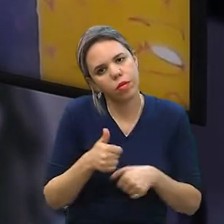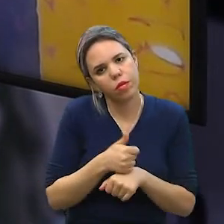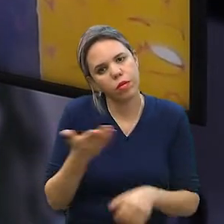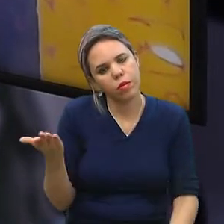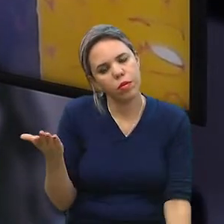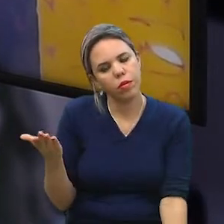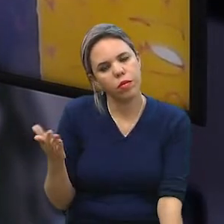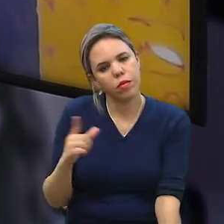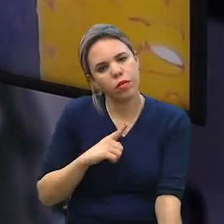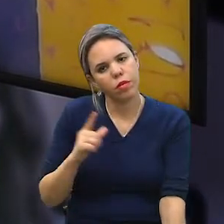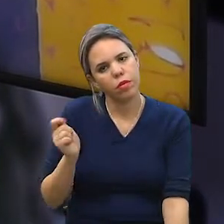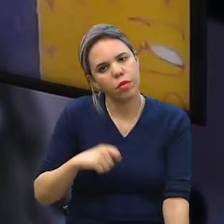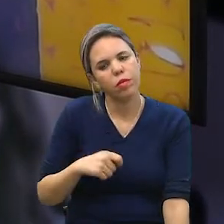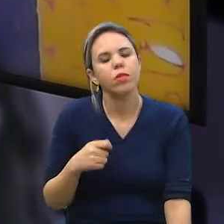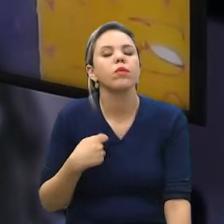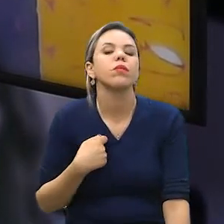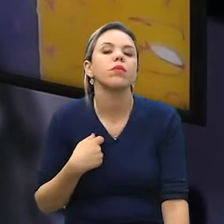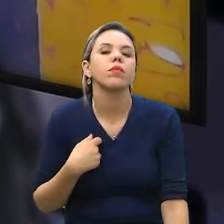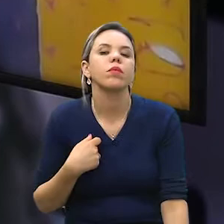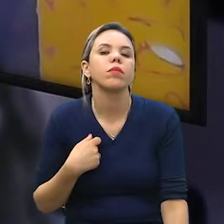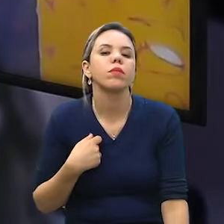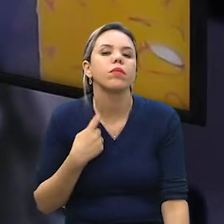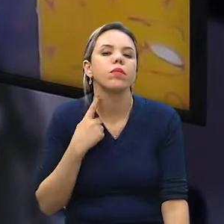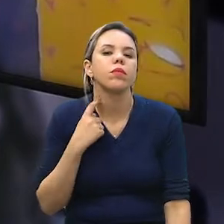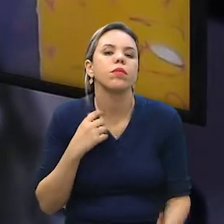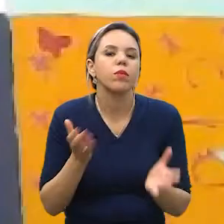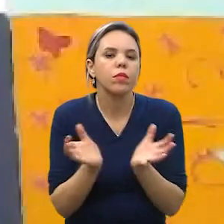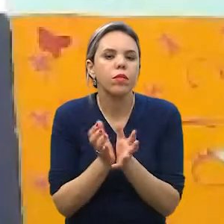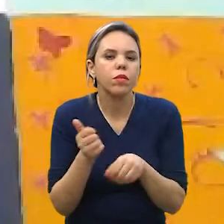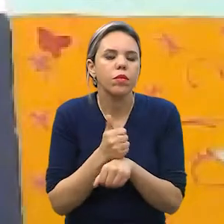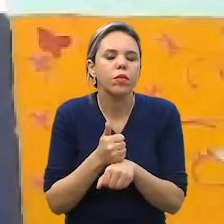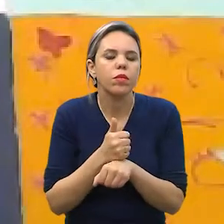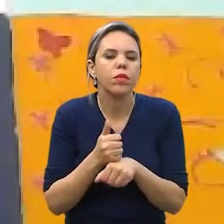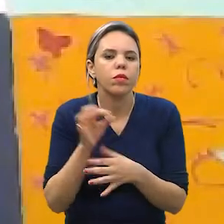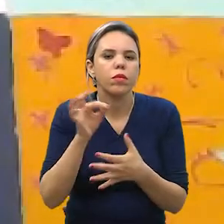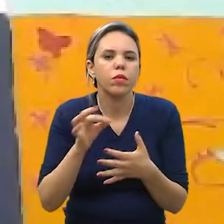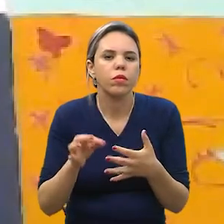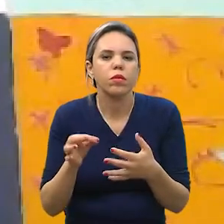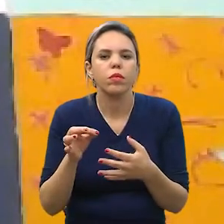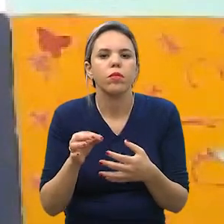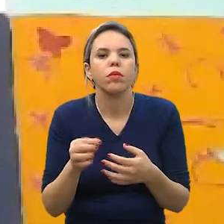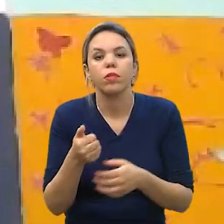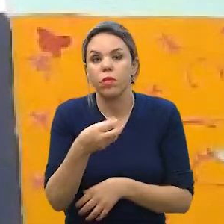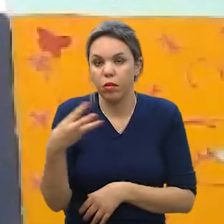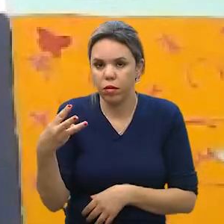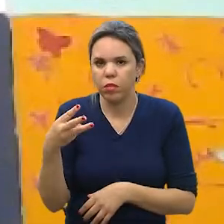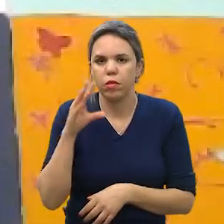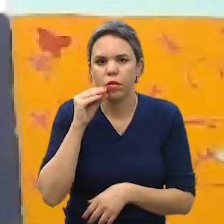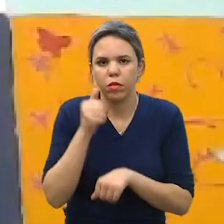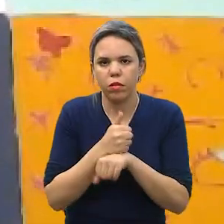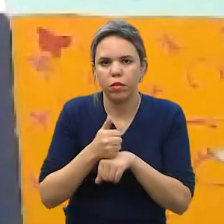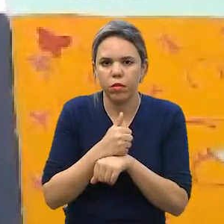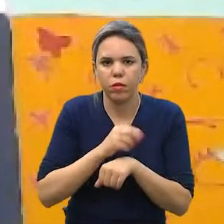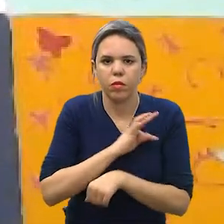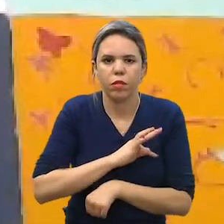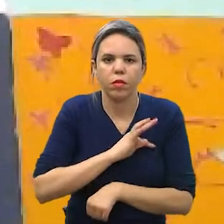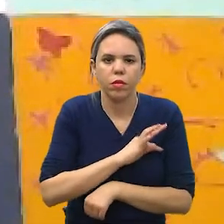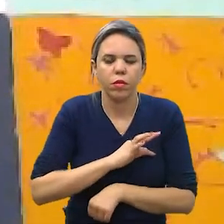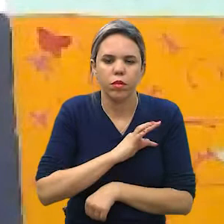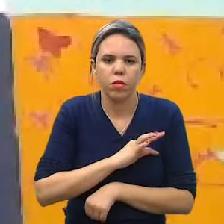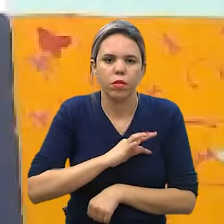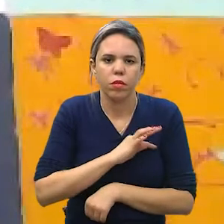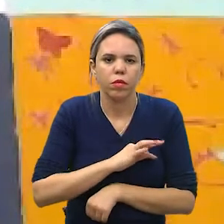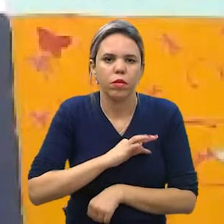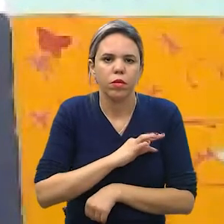rede que vocês possuem? A nossa equipe hoje ela é composta de 13 funcionários, né, tanto técnico